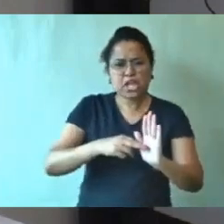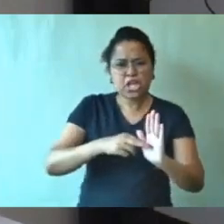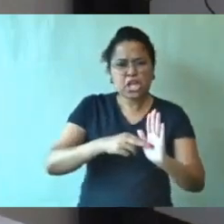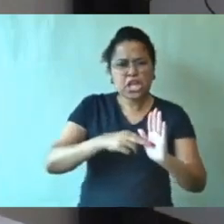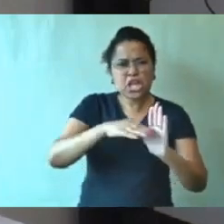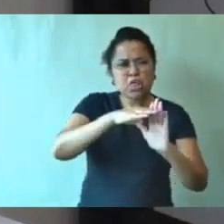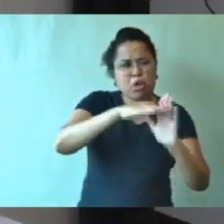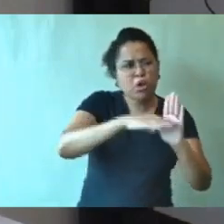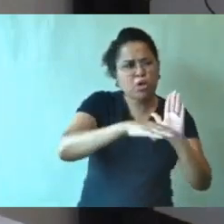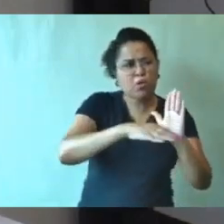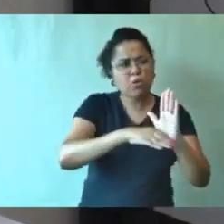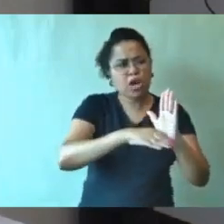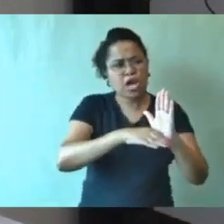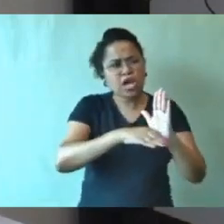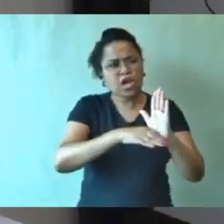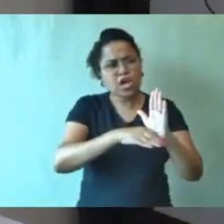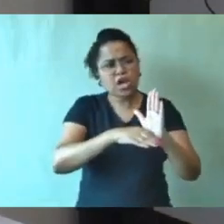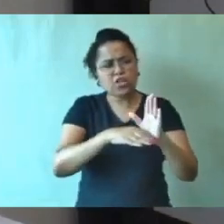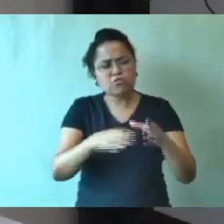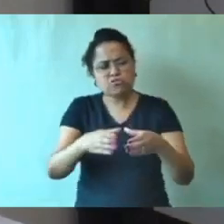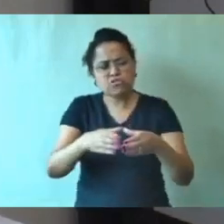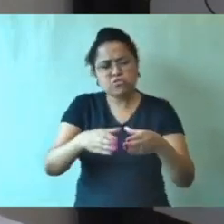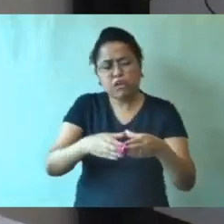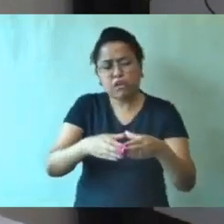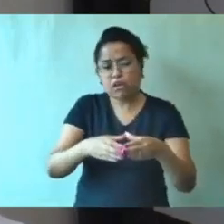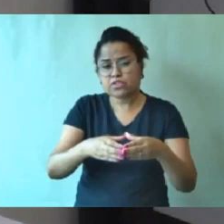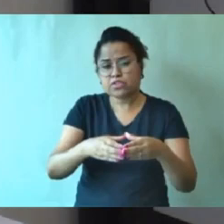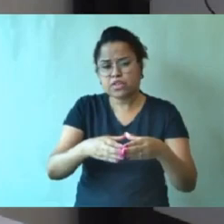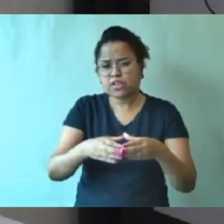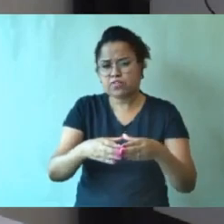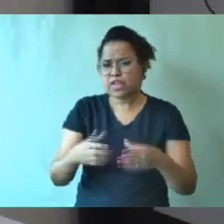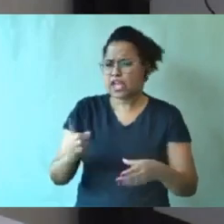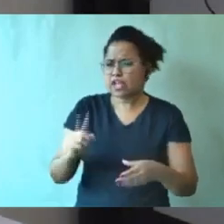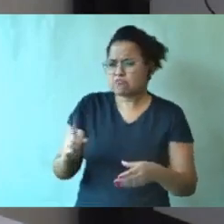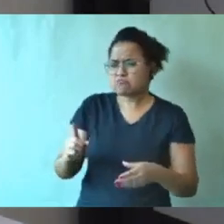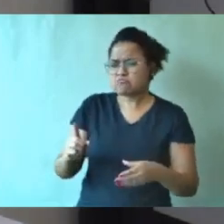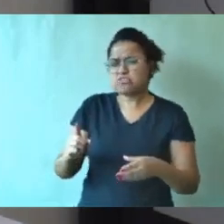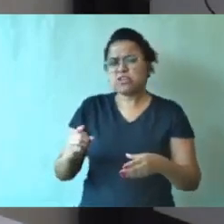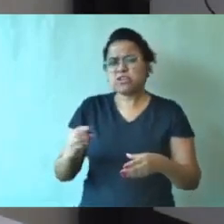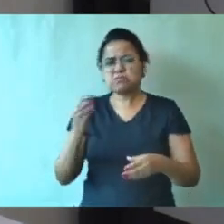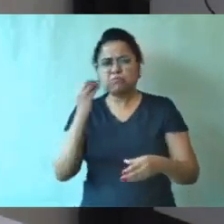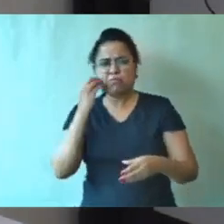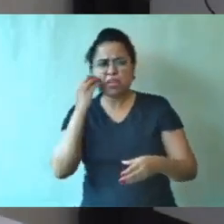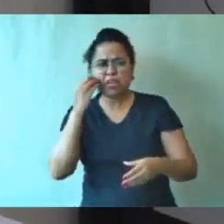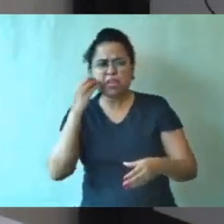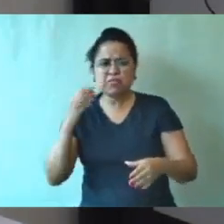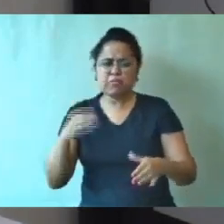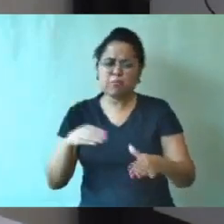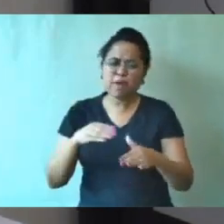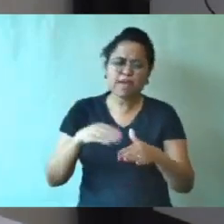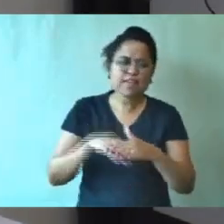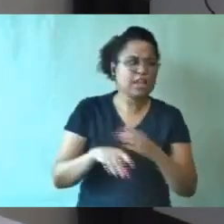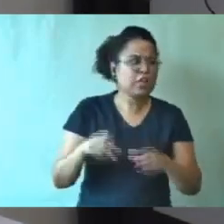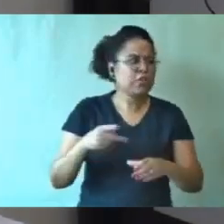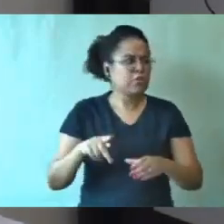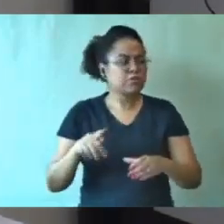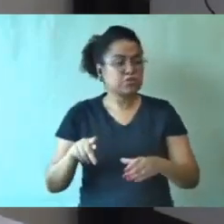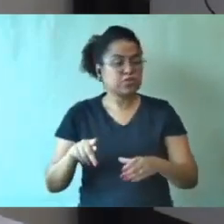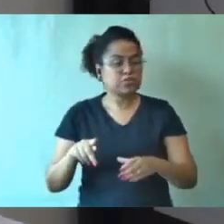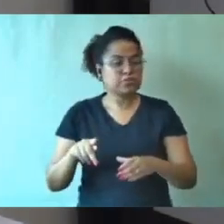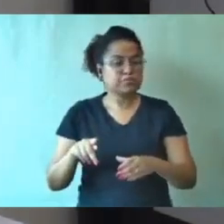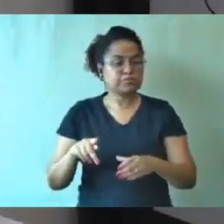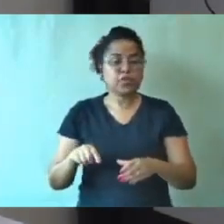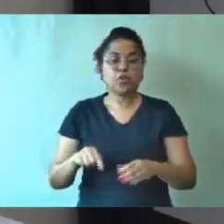para entrar dentro do sistema de transporte. O lastro que, entre aspas, aconteceu foi pegar